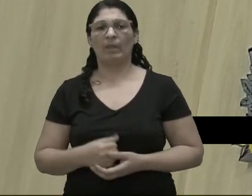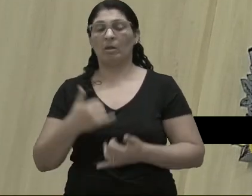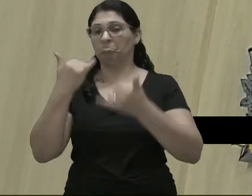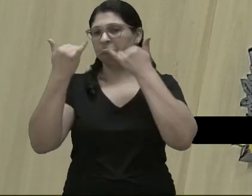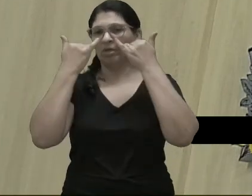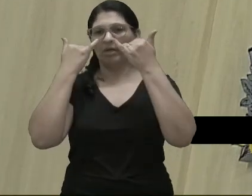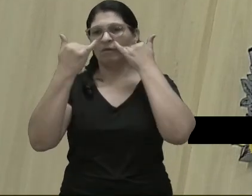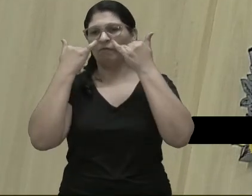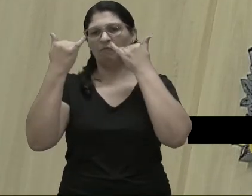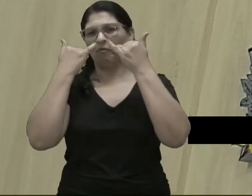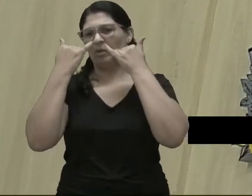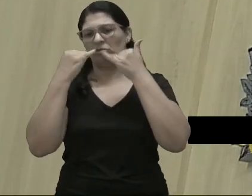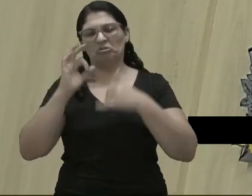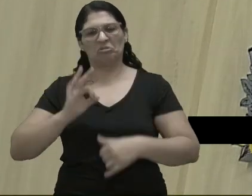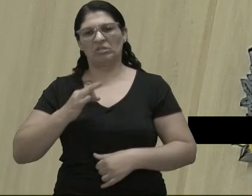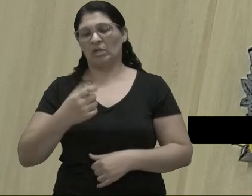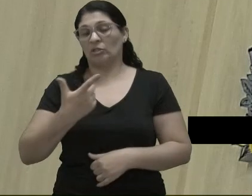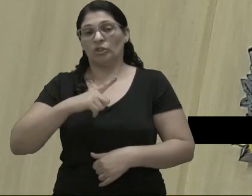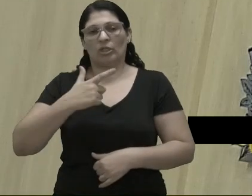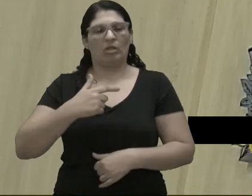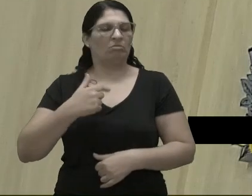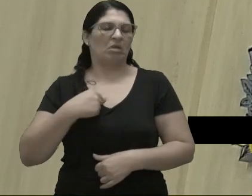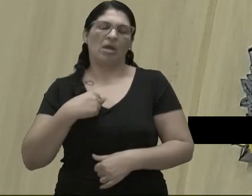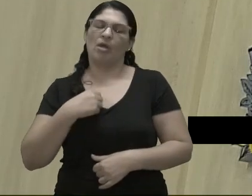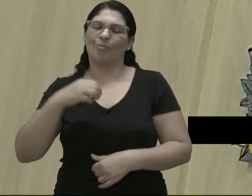não. Preciso de argumento para mim votar sim ou não.